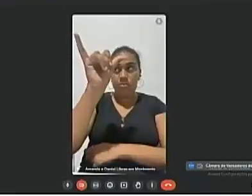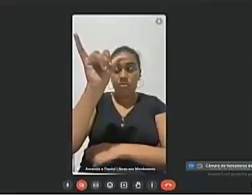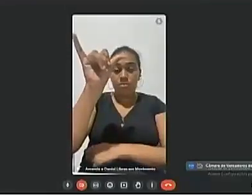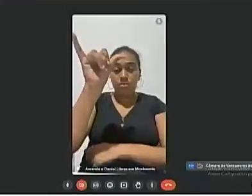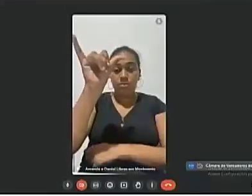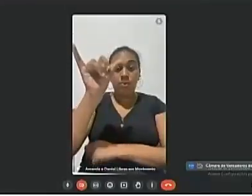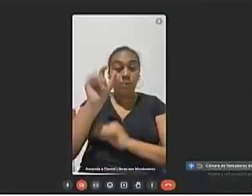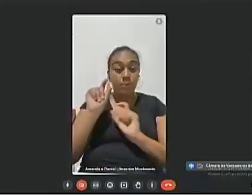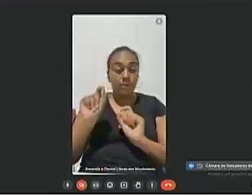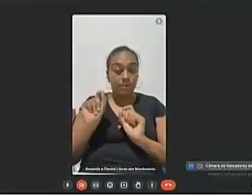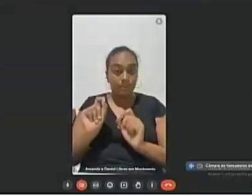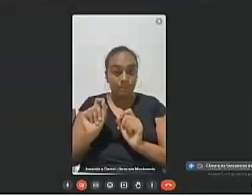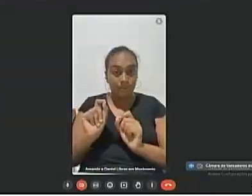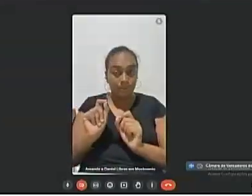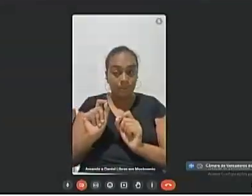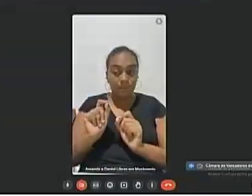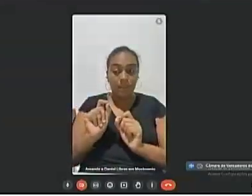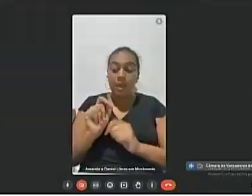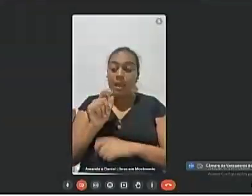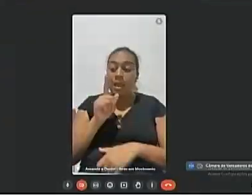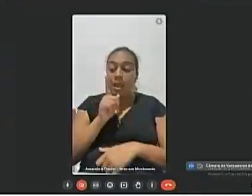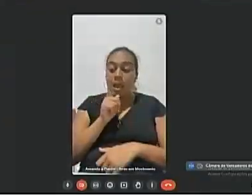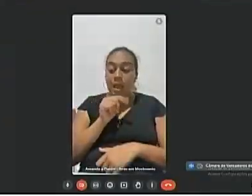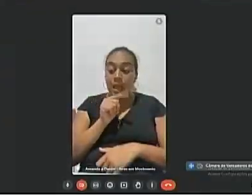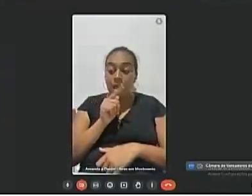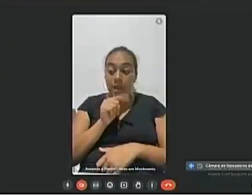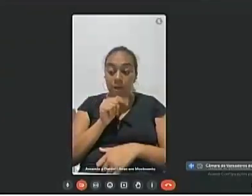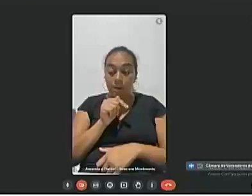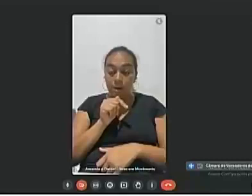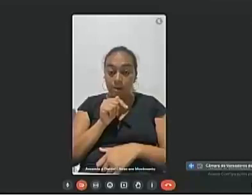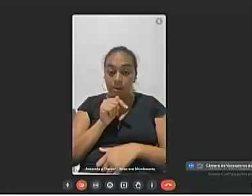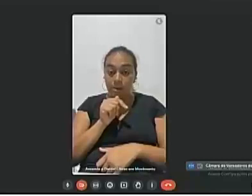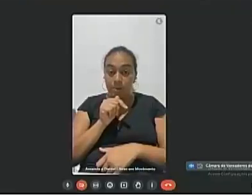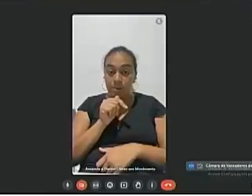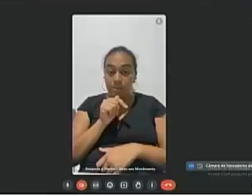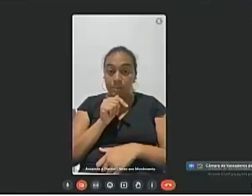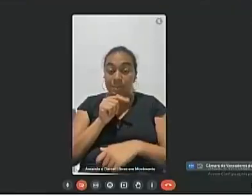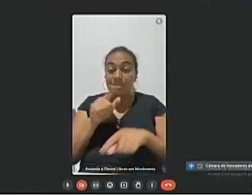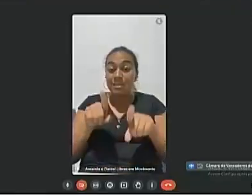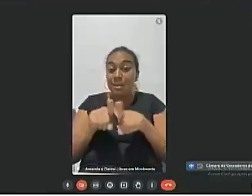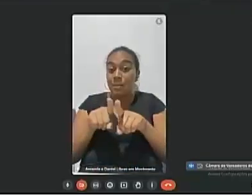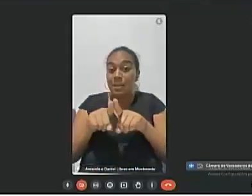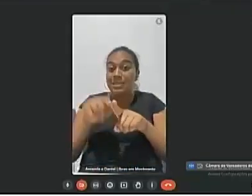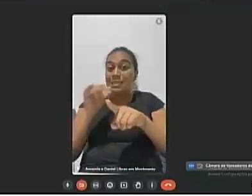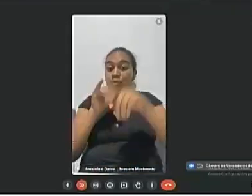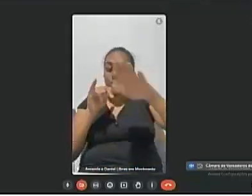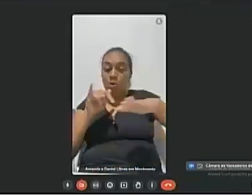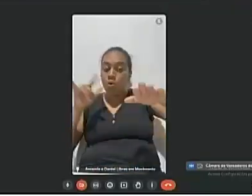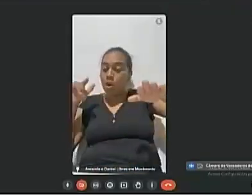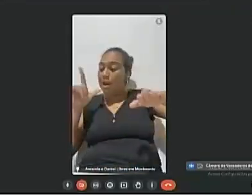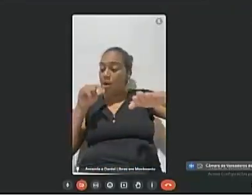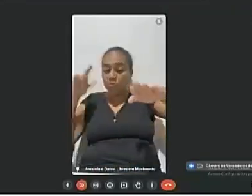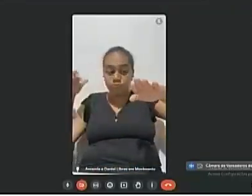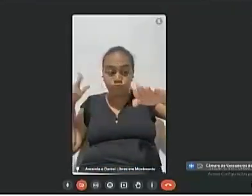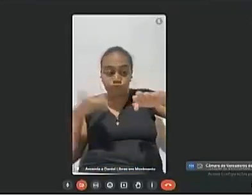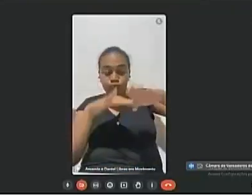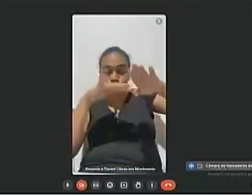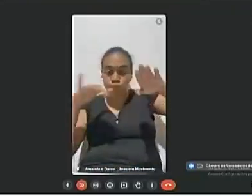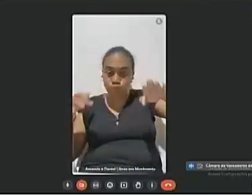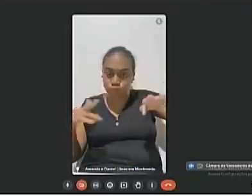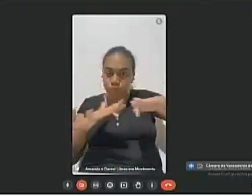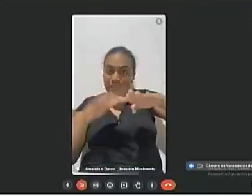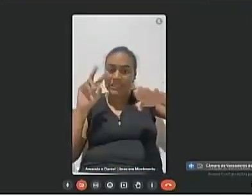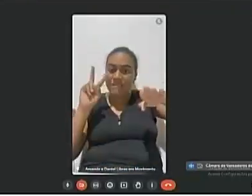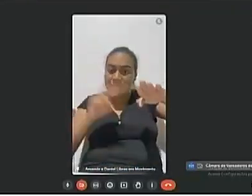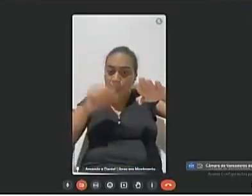que a água bata no morro, que turbilhone, que se aprofunde bem no canto, ali onde a profundidade